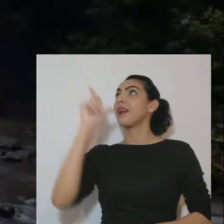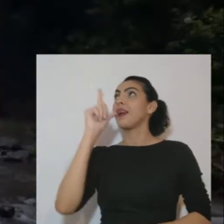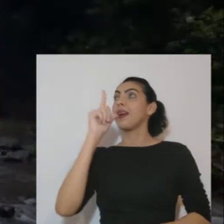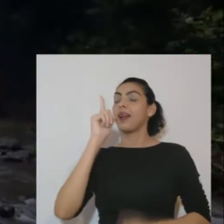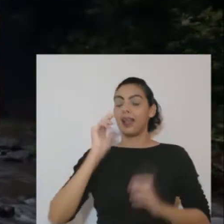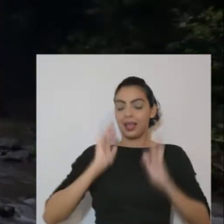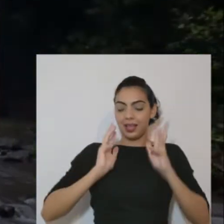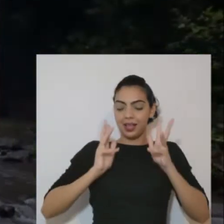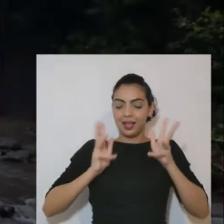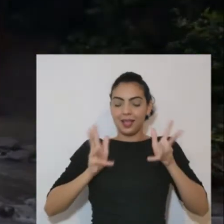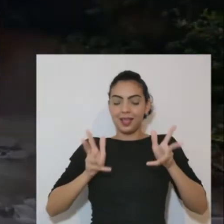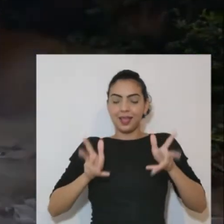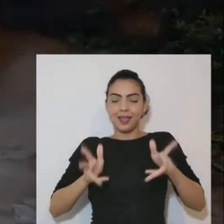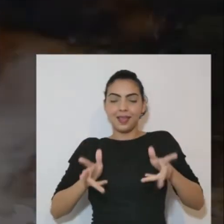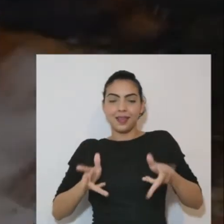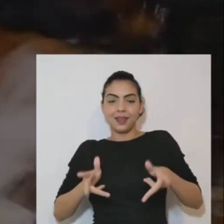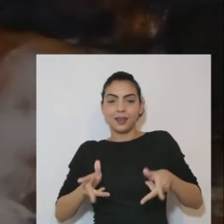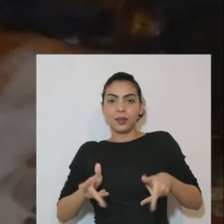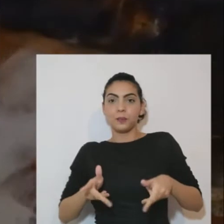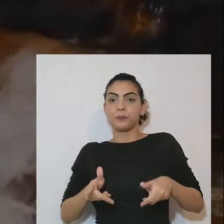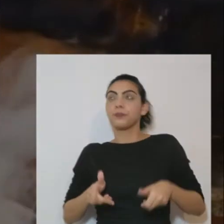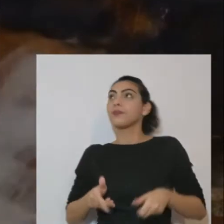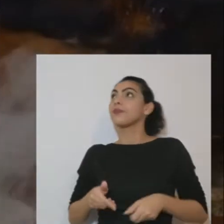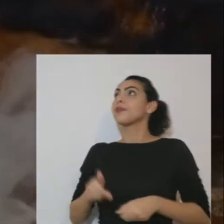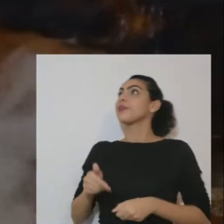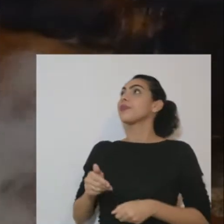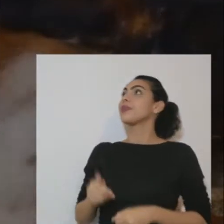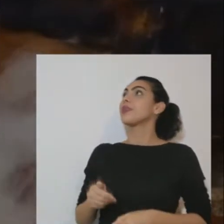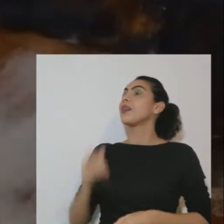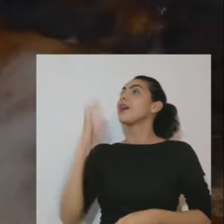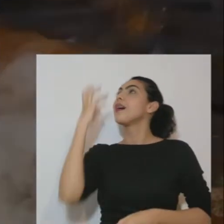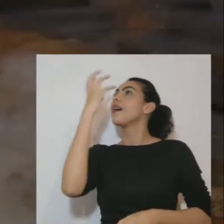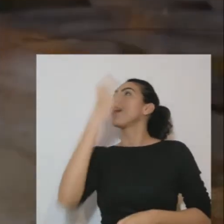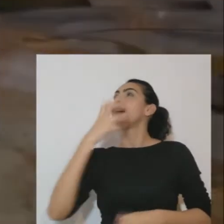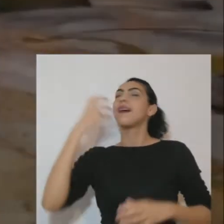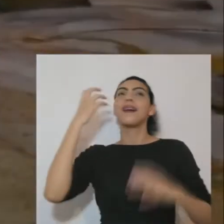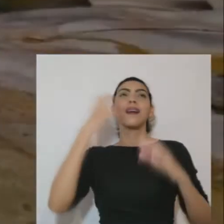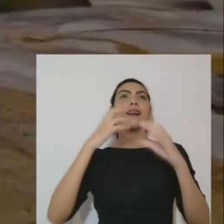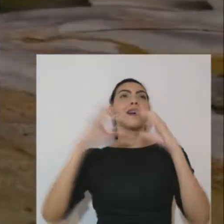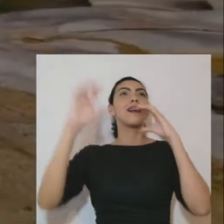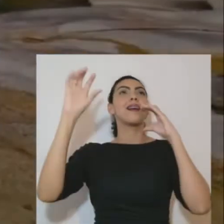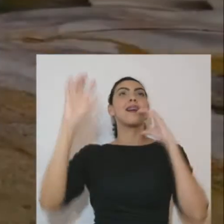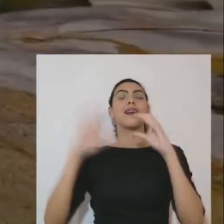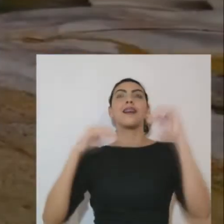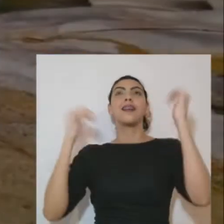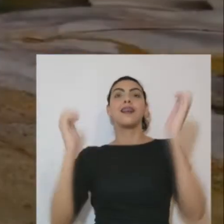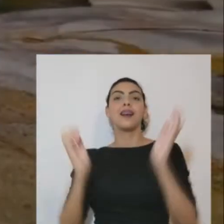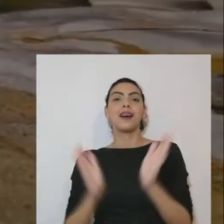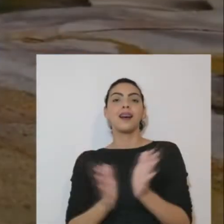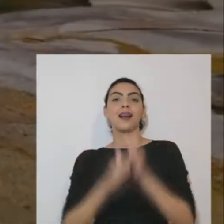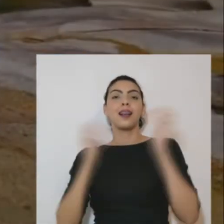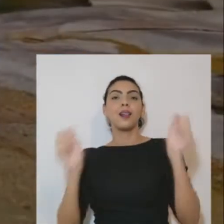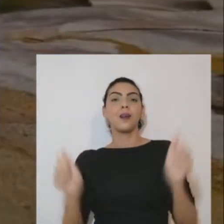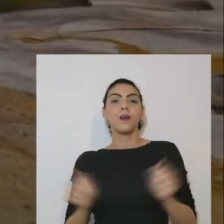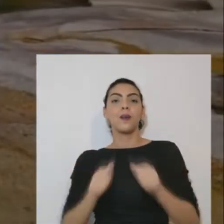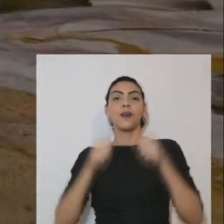Tua água pura borbulhar, em melodias vem